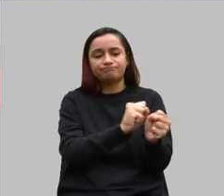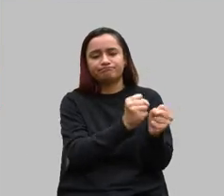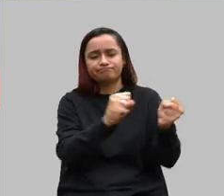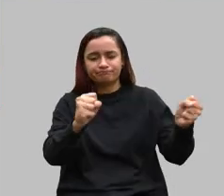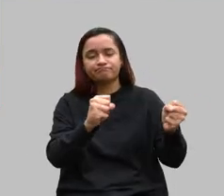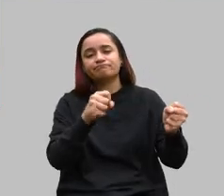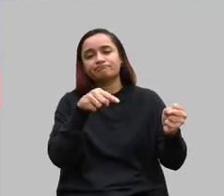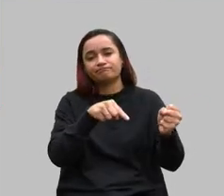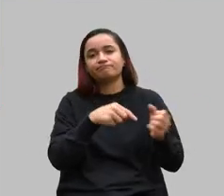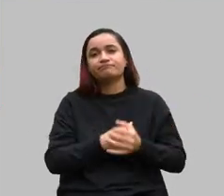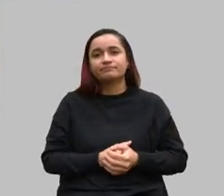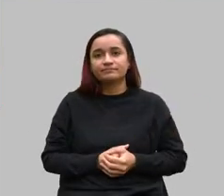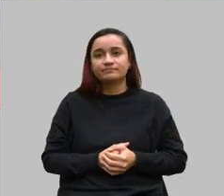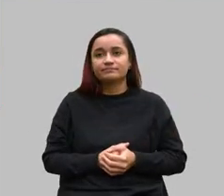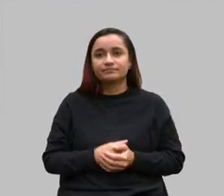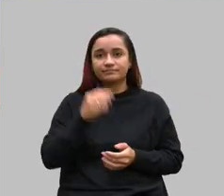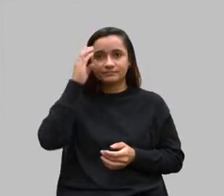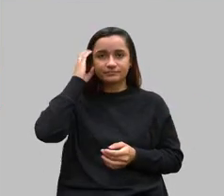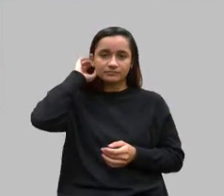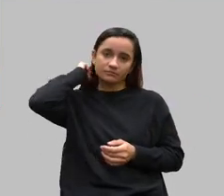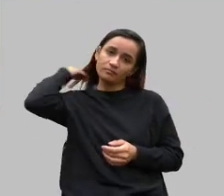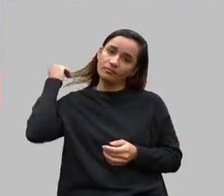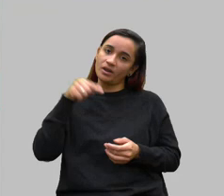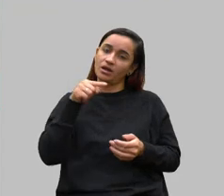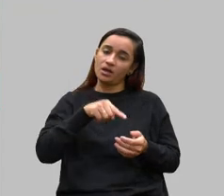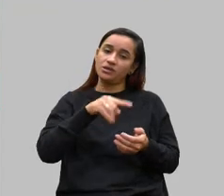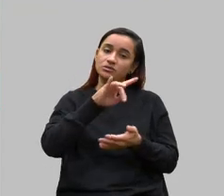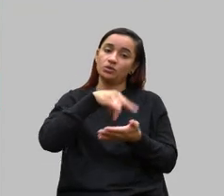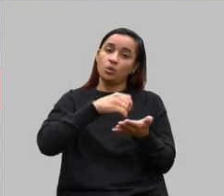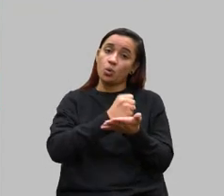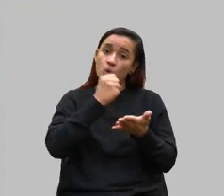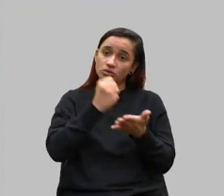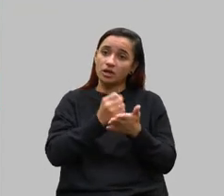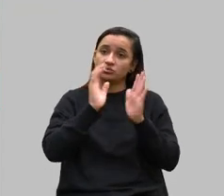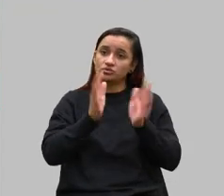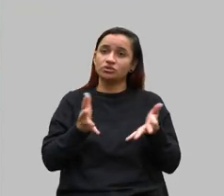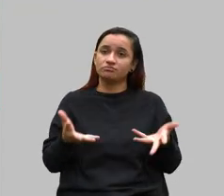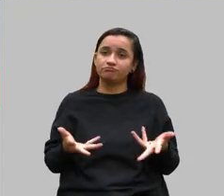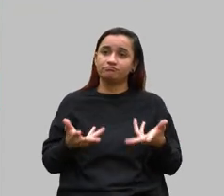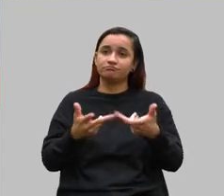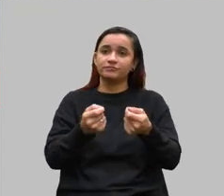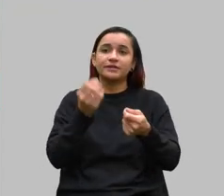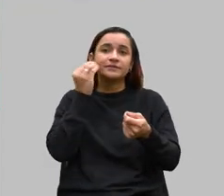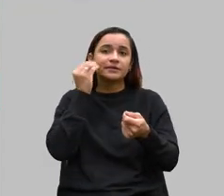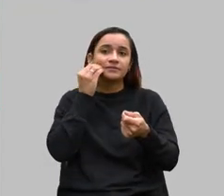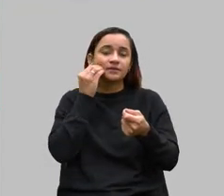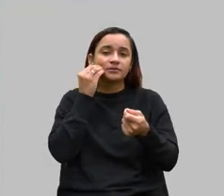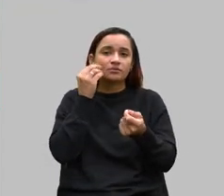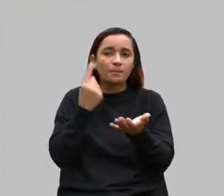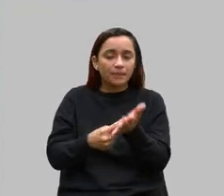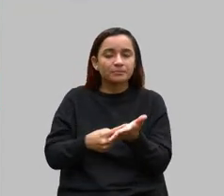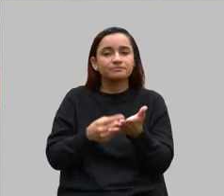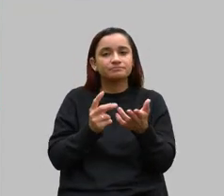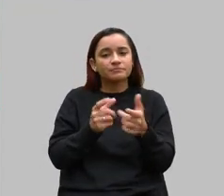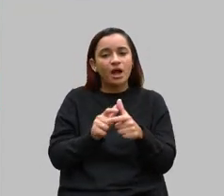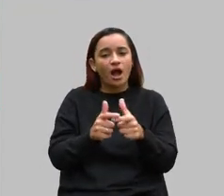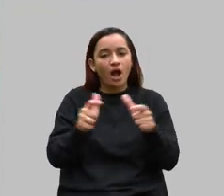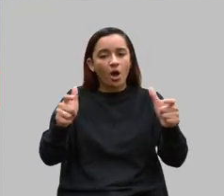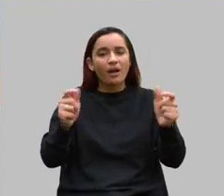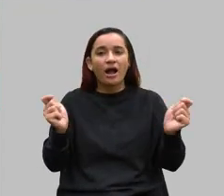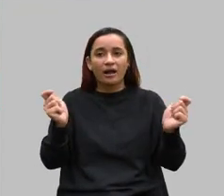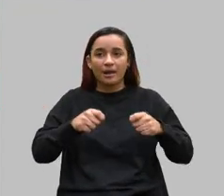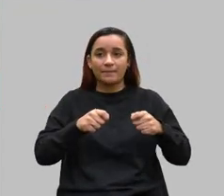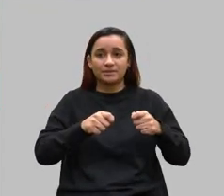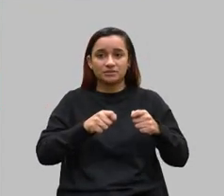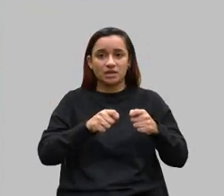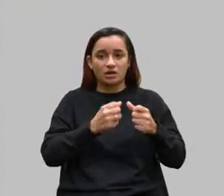Paulista e esse contrato ele foi otimizado mantendo-se e ampliando-se a capacidade operacional da